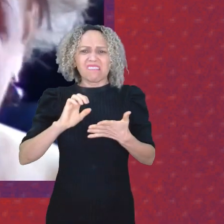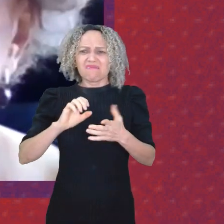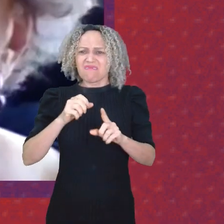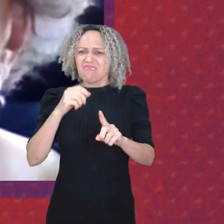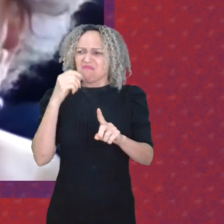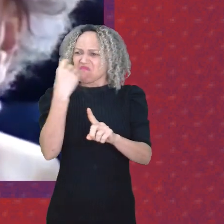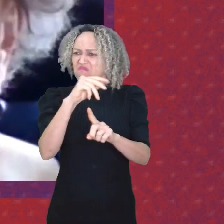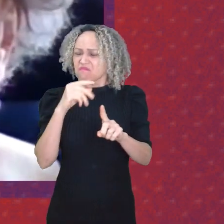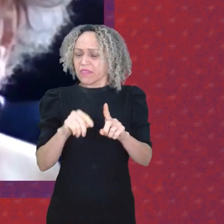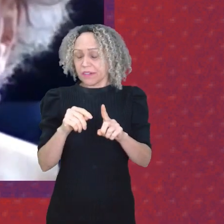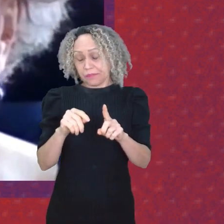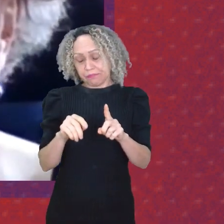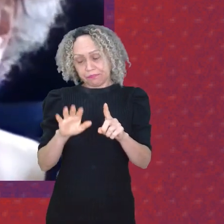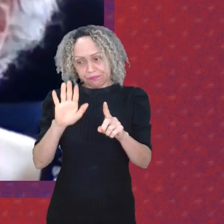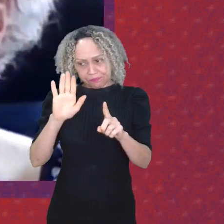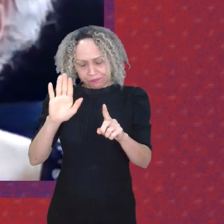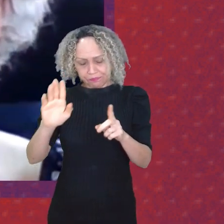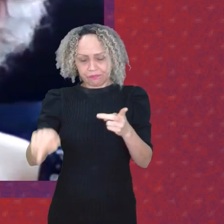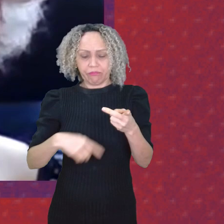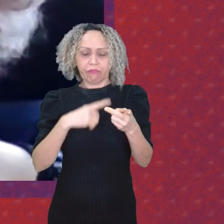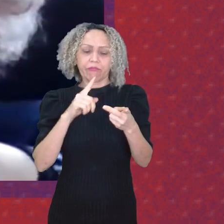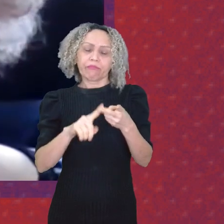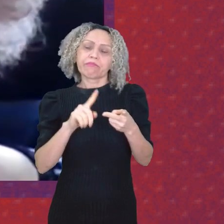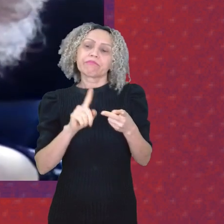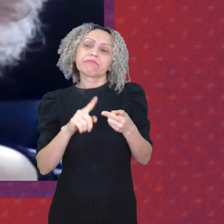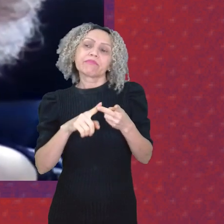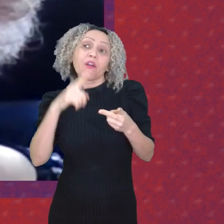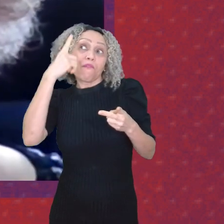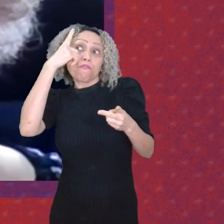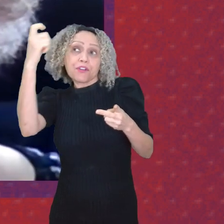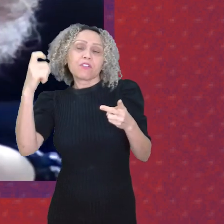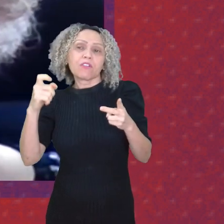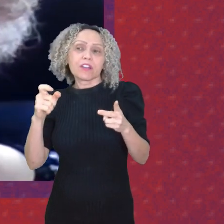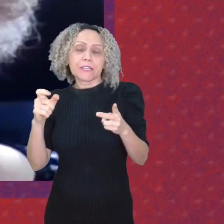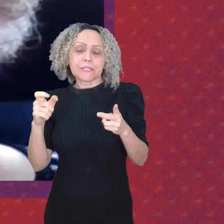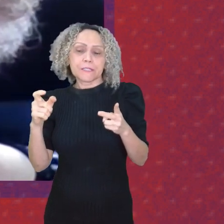Temos a violência sexual, que são os estupros,